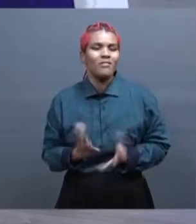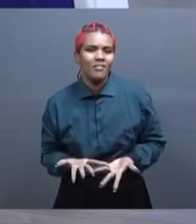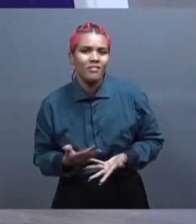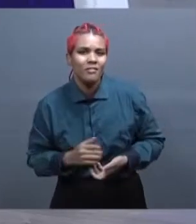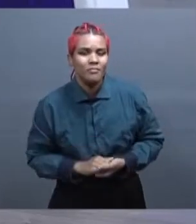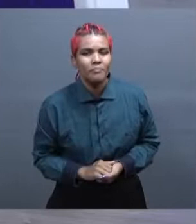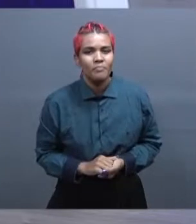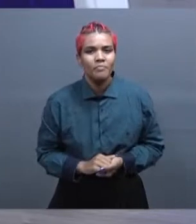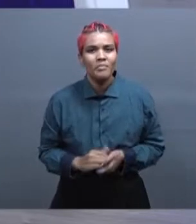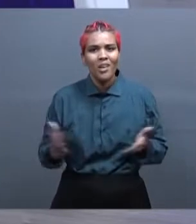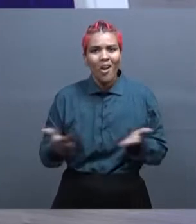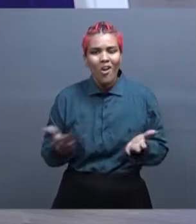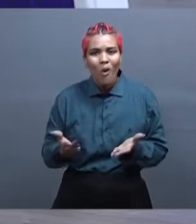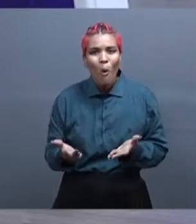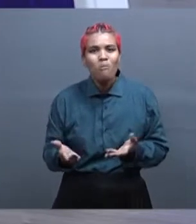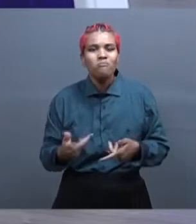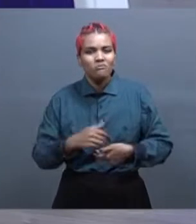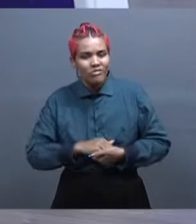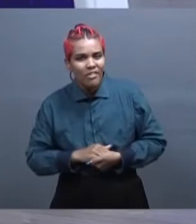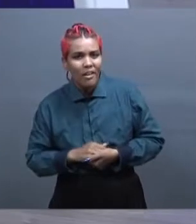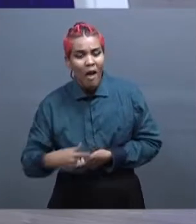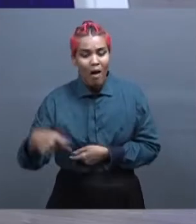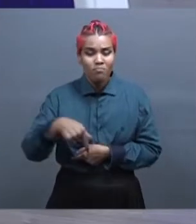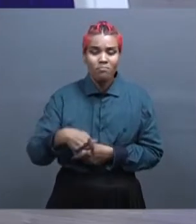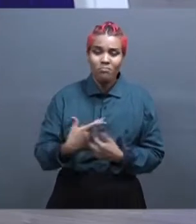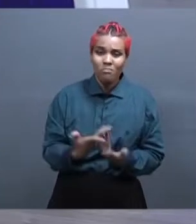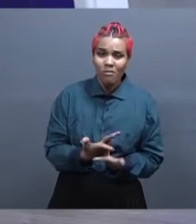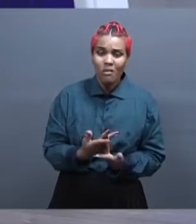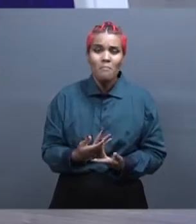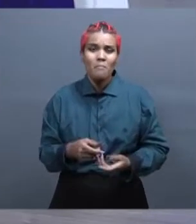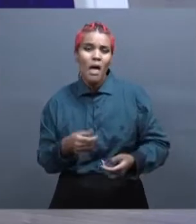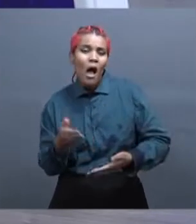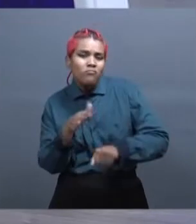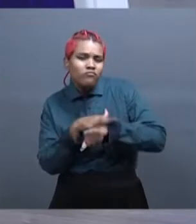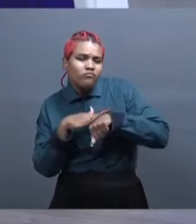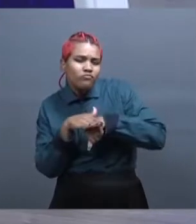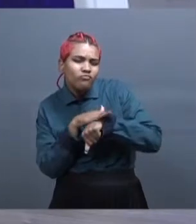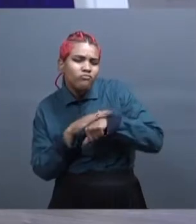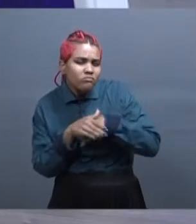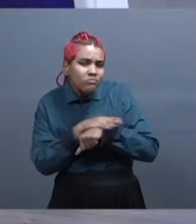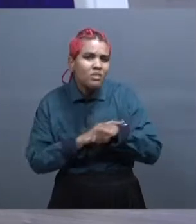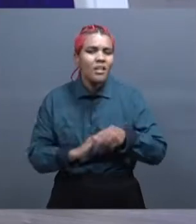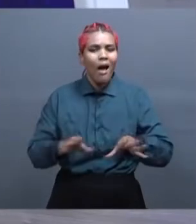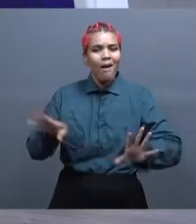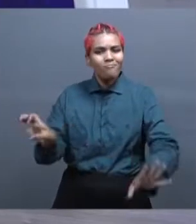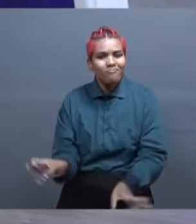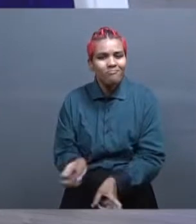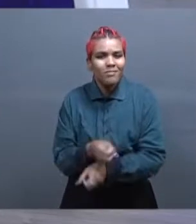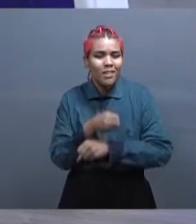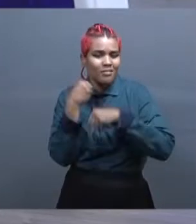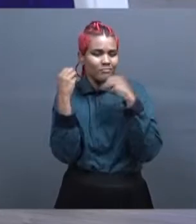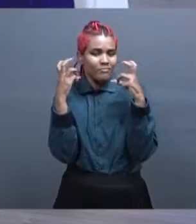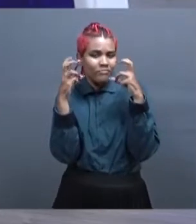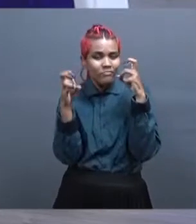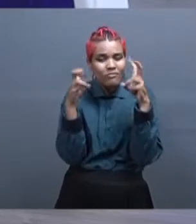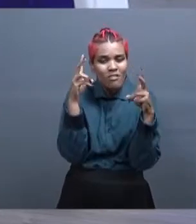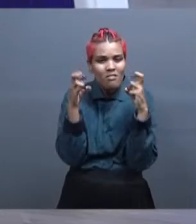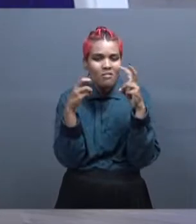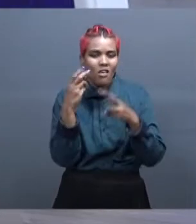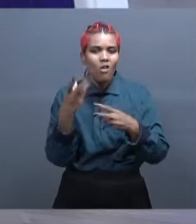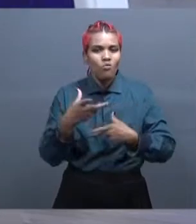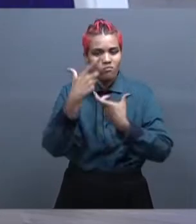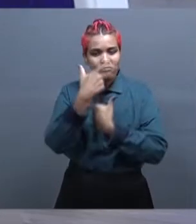estúdio hoje para conversar conosco sobre a expressão da arte no corpo recebemos acb macedo que é psicanalista